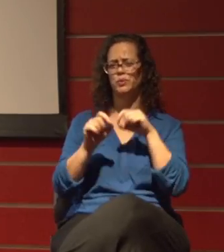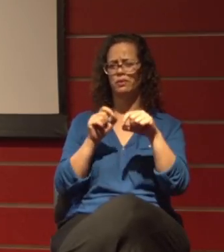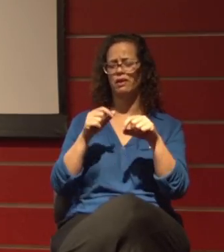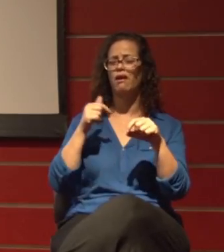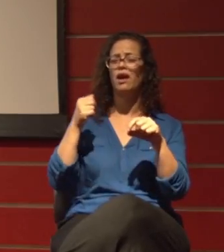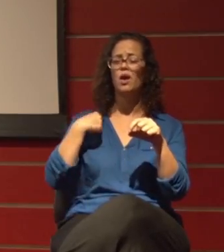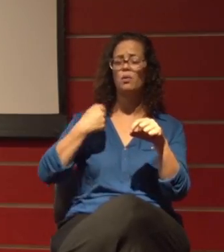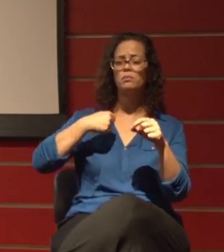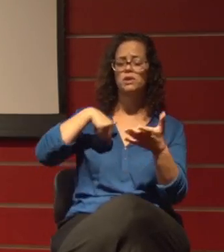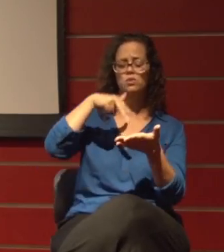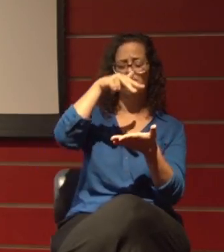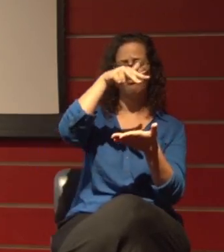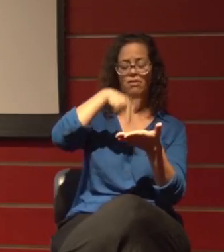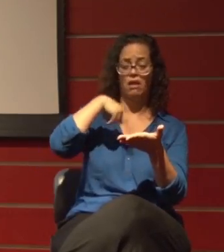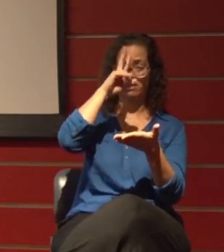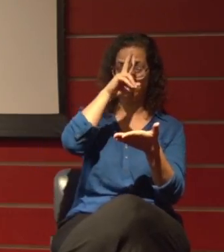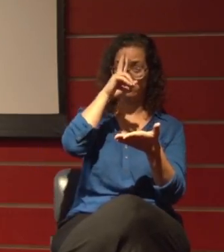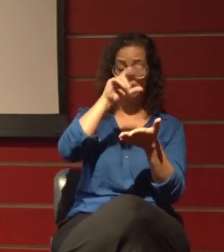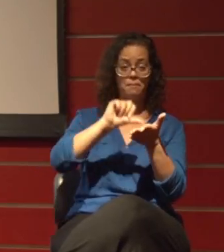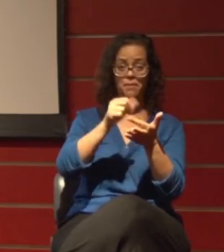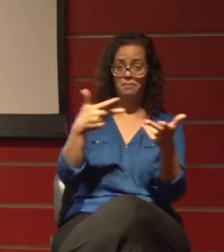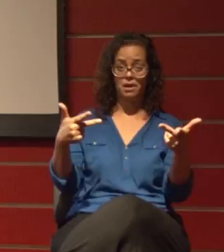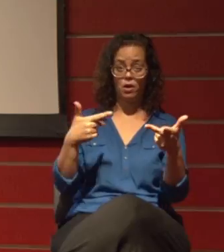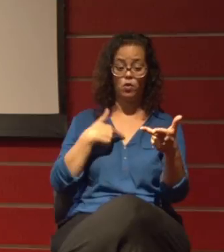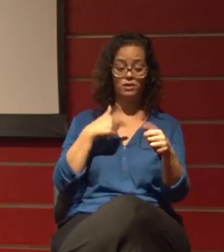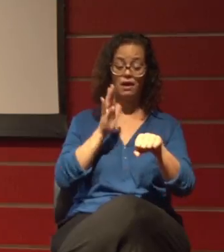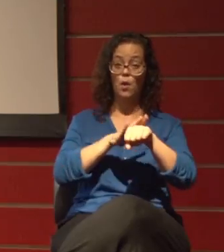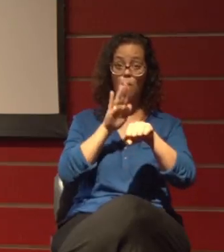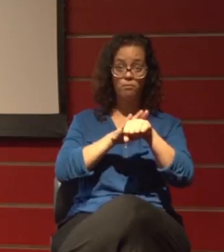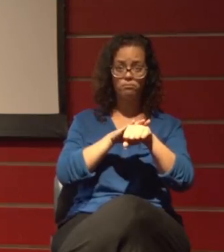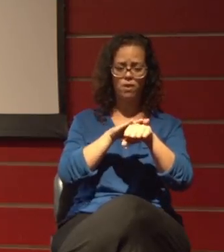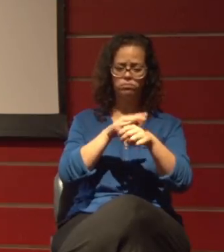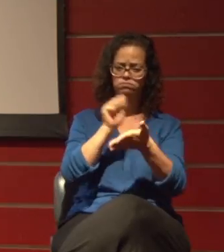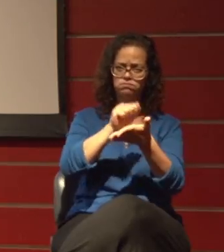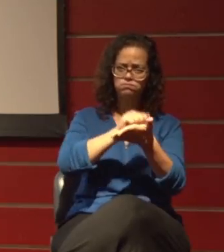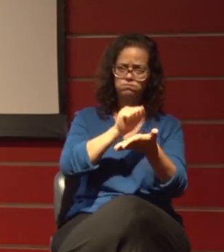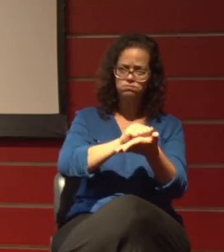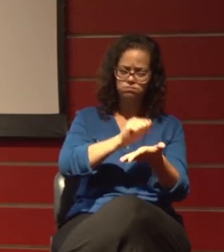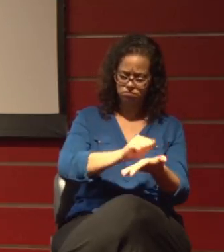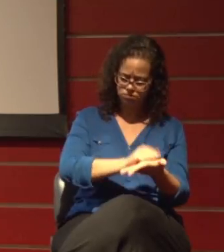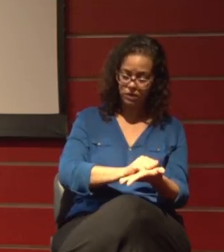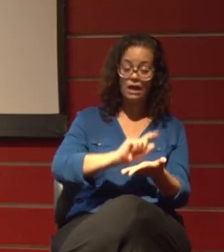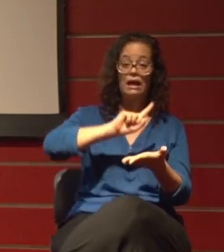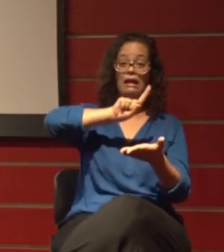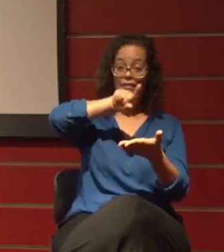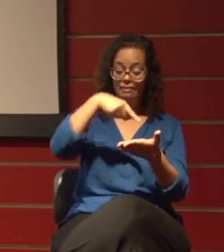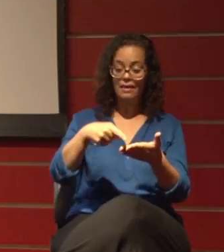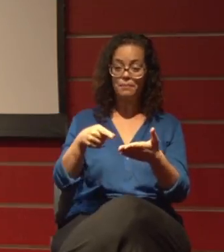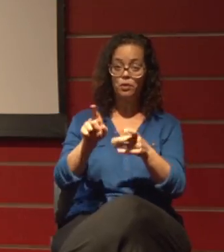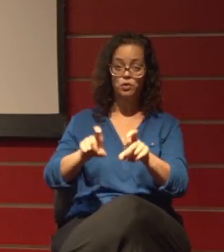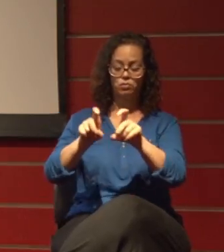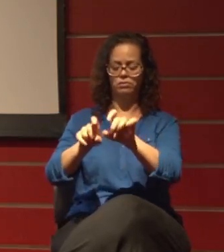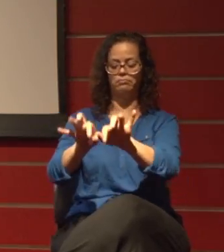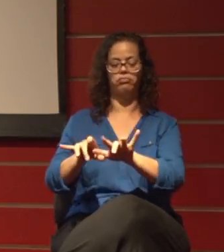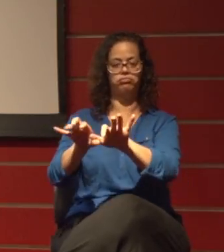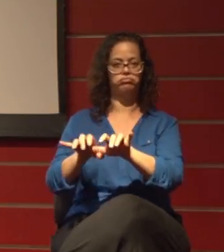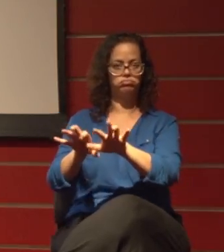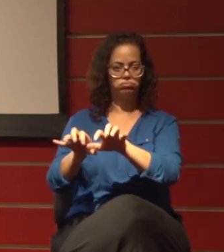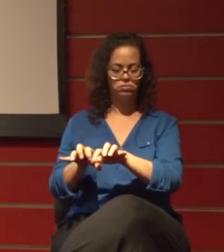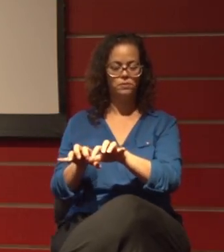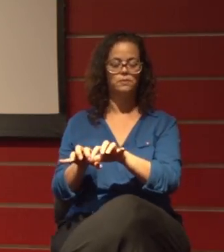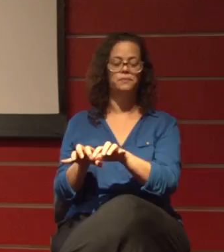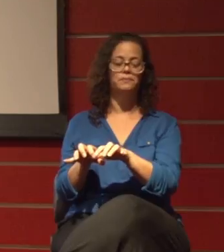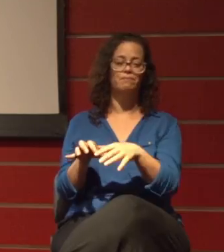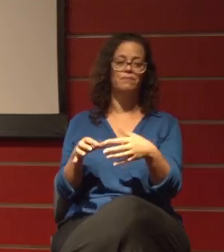história então assim eu gosto primeiro que eu escrevo a mão primeiro depois só que eu consigo passar pro computador